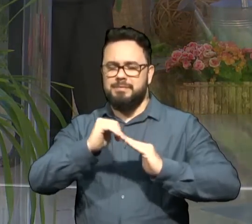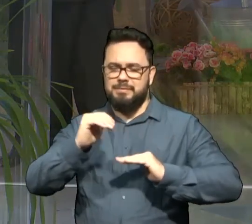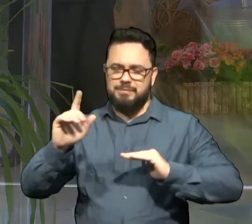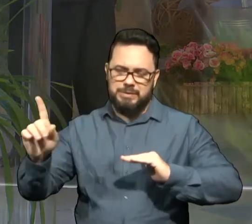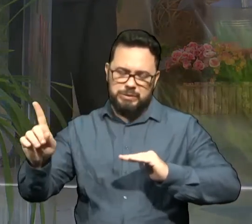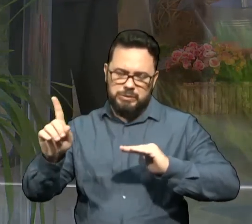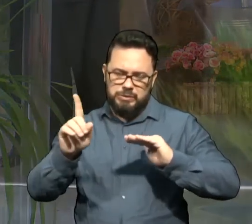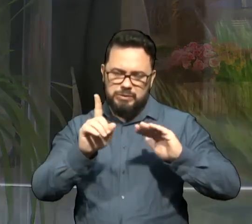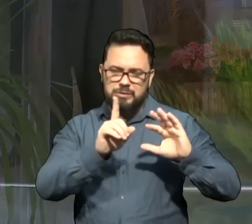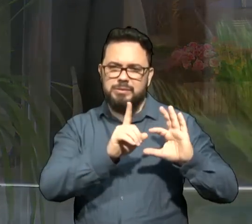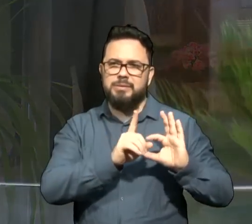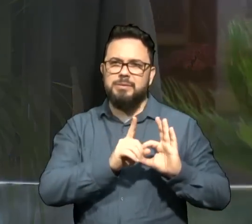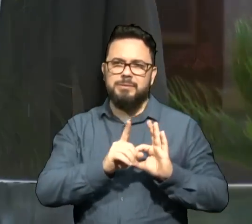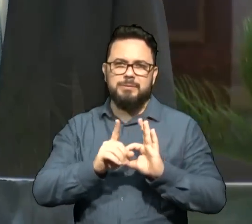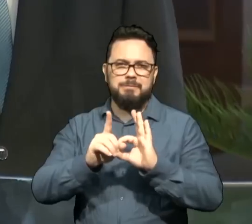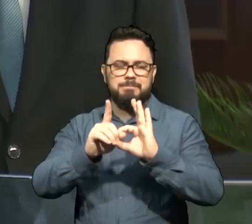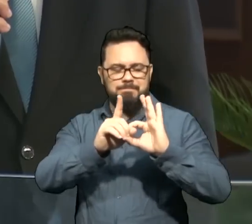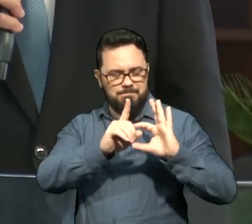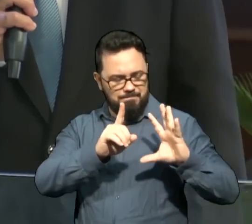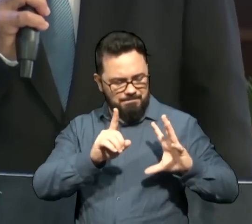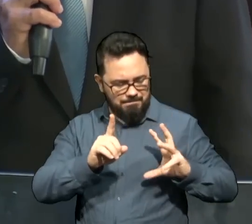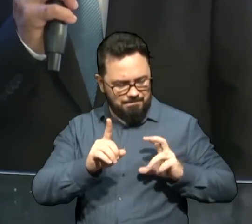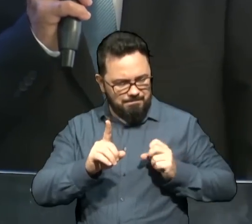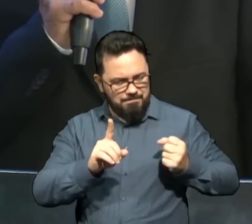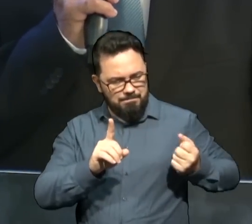meus te amor